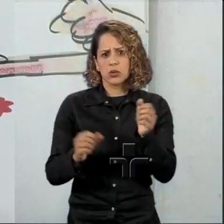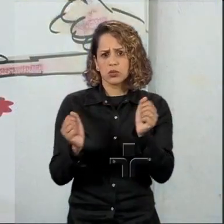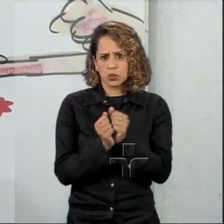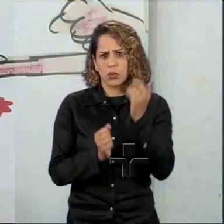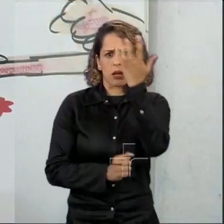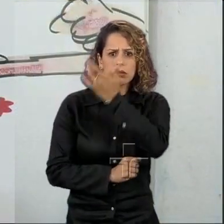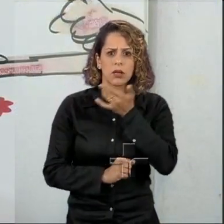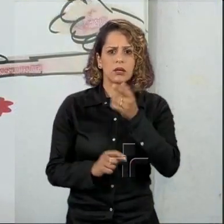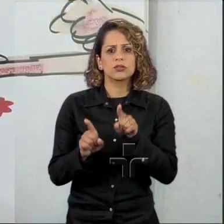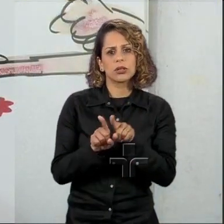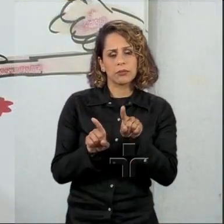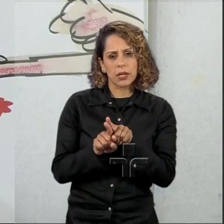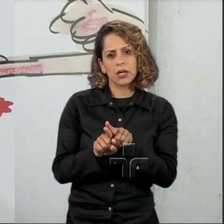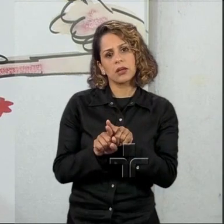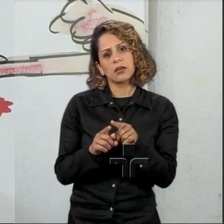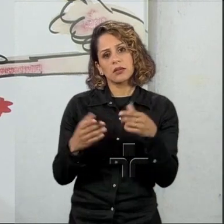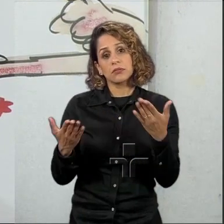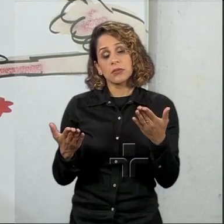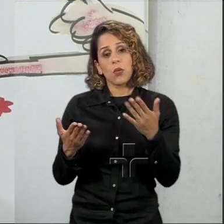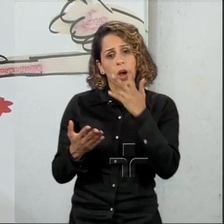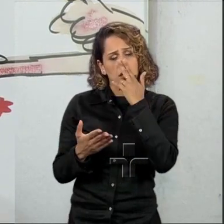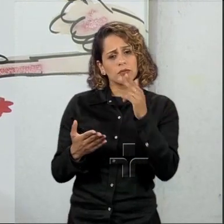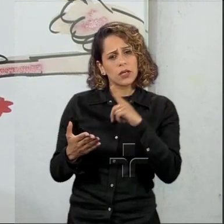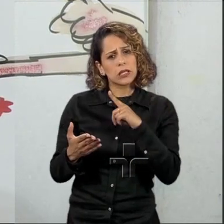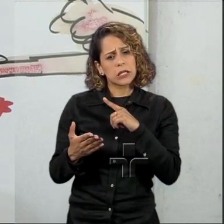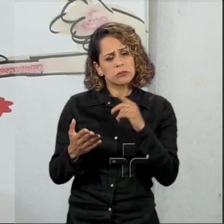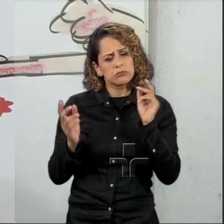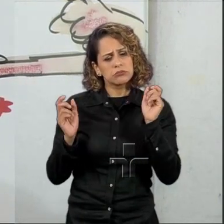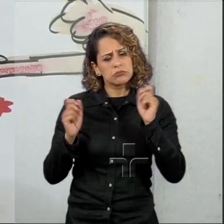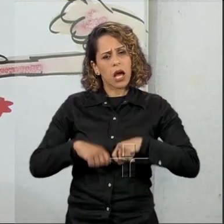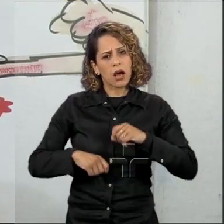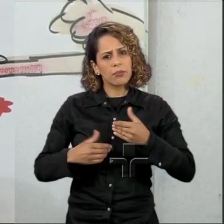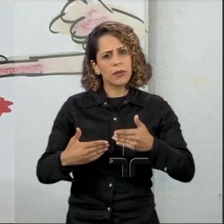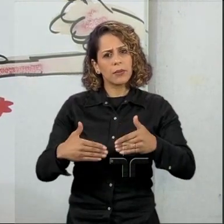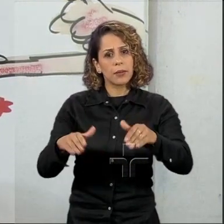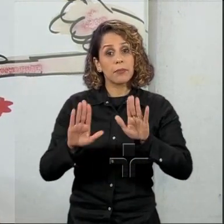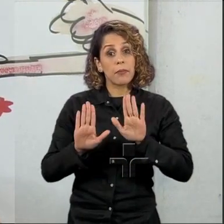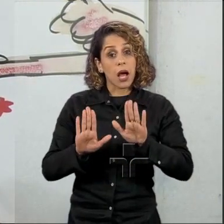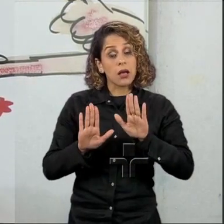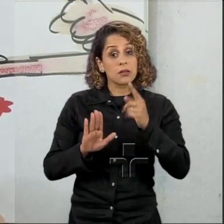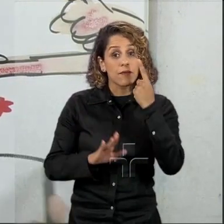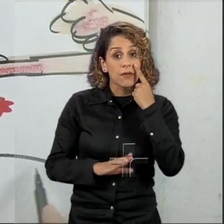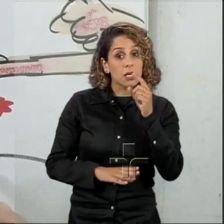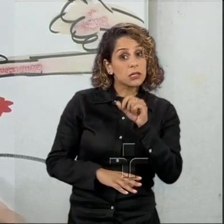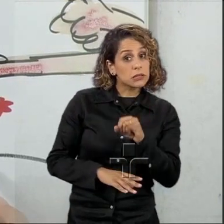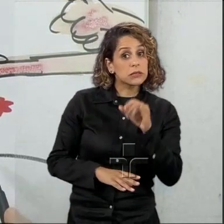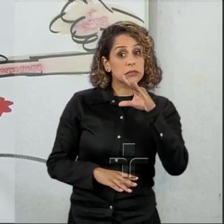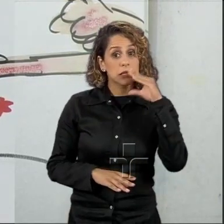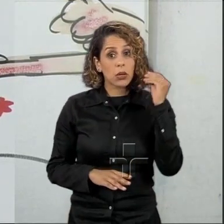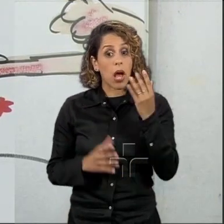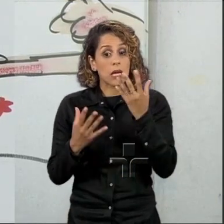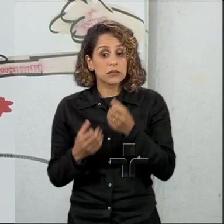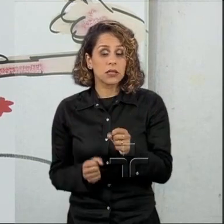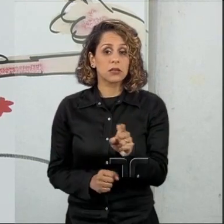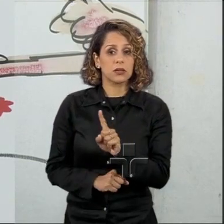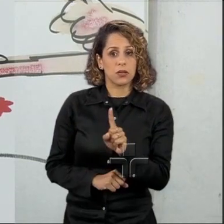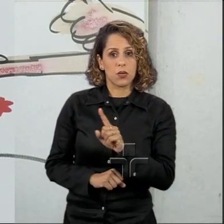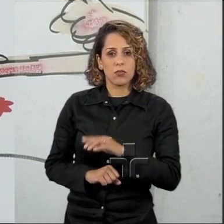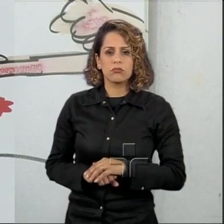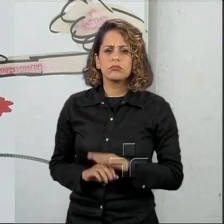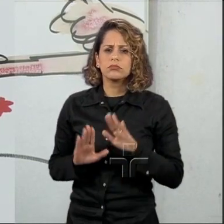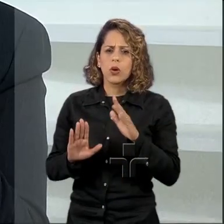aparentemente não há empecilhos a que isso aconteça. A questão é saber se o Ciro vai topar. Né? Mas eu acho que tem uma questão mais ampla.